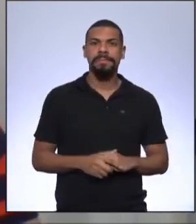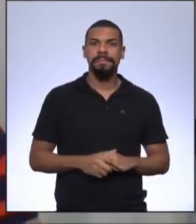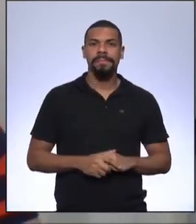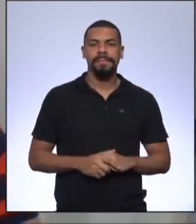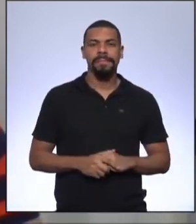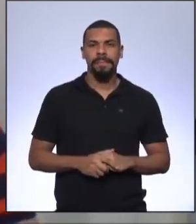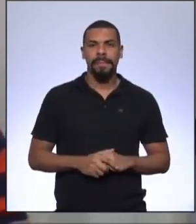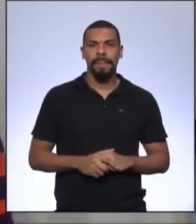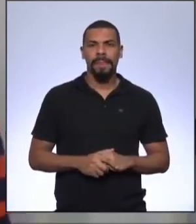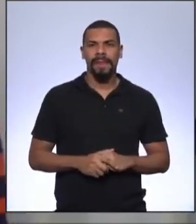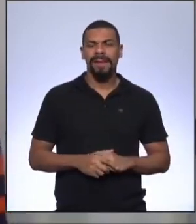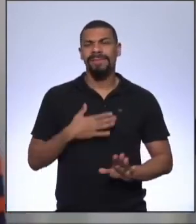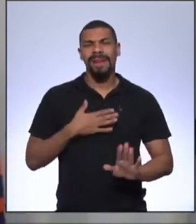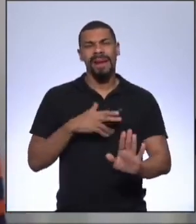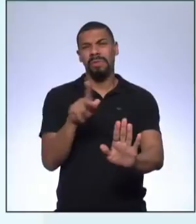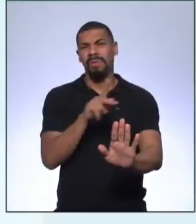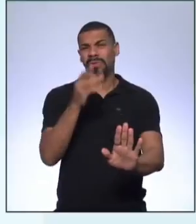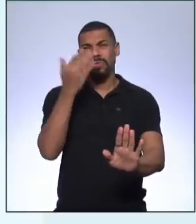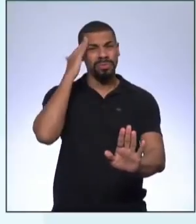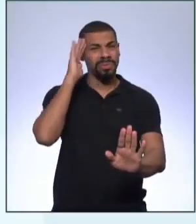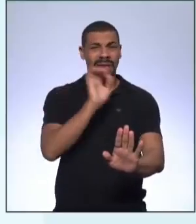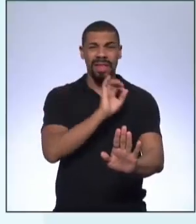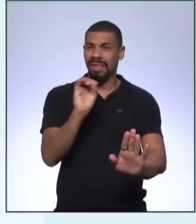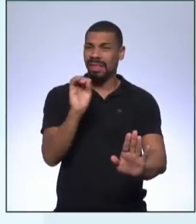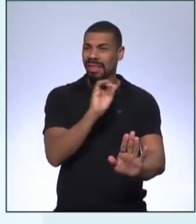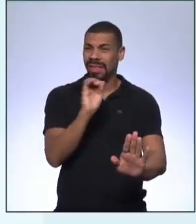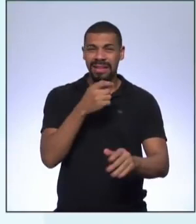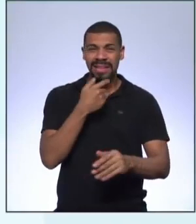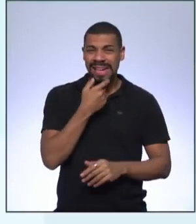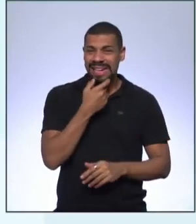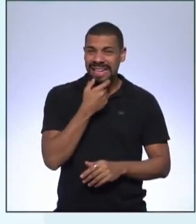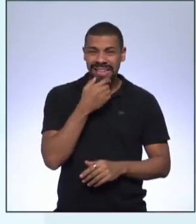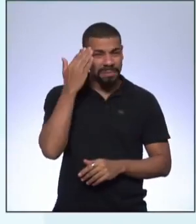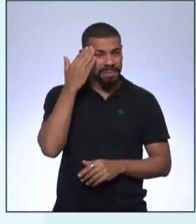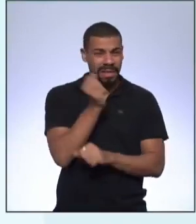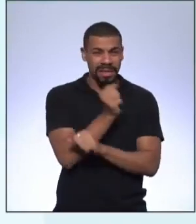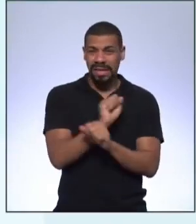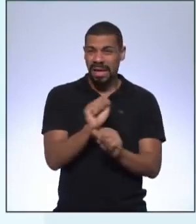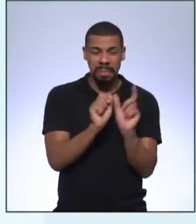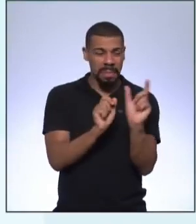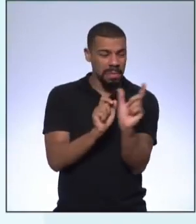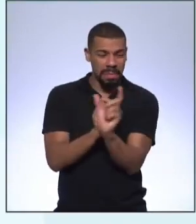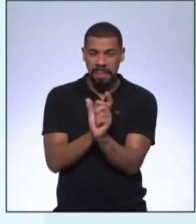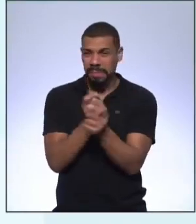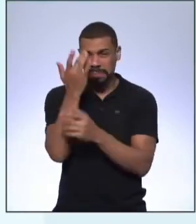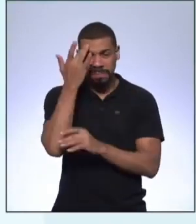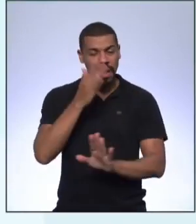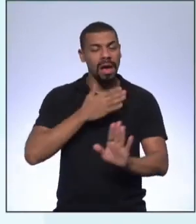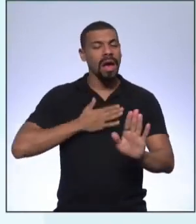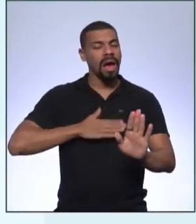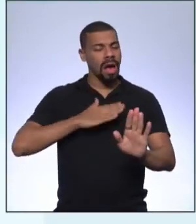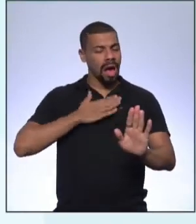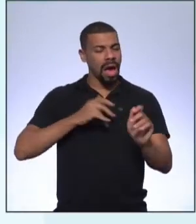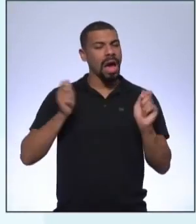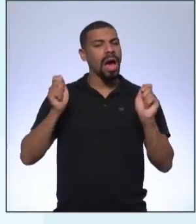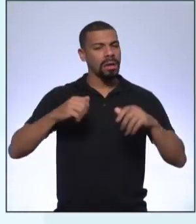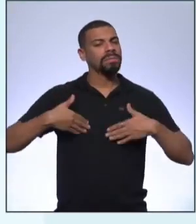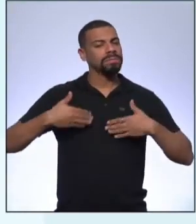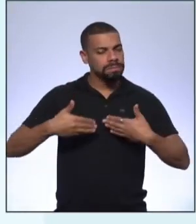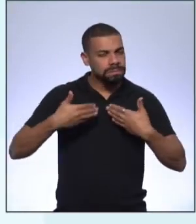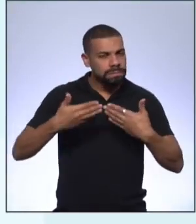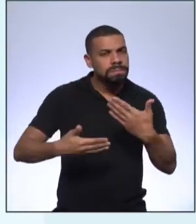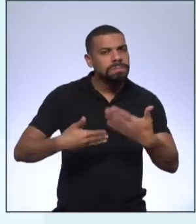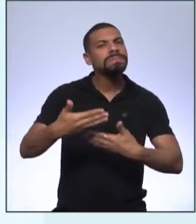Deus, professor, eu não sei nada de inglês, eu não consigo ler, eu não tenho noção nenhuma de inglês. Calma que você tem sim, porque olha